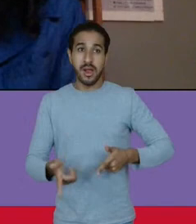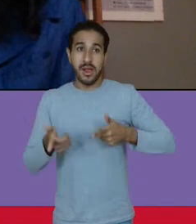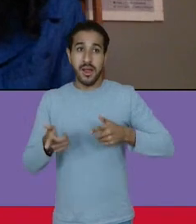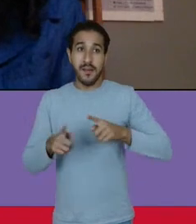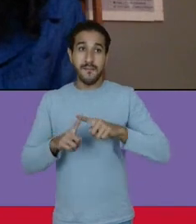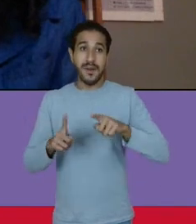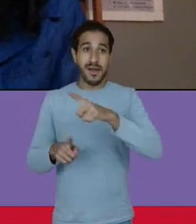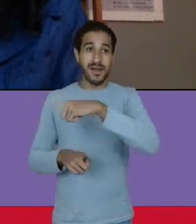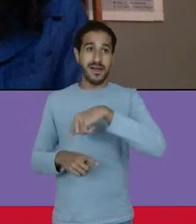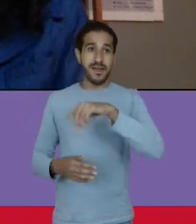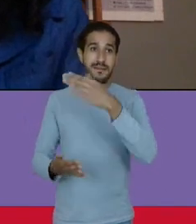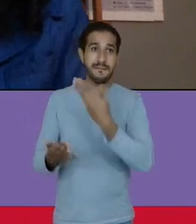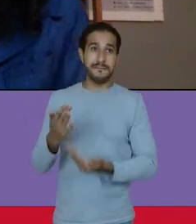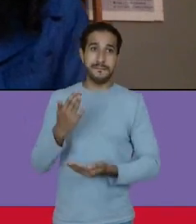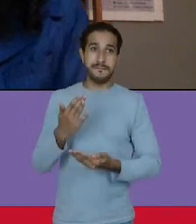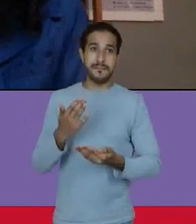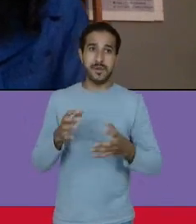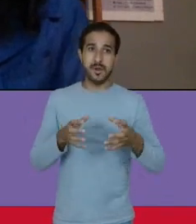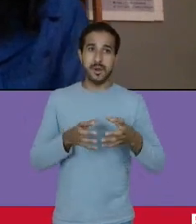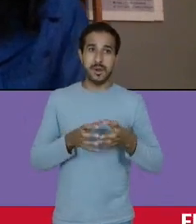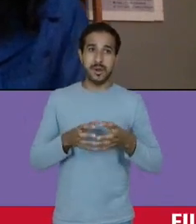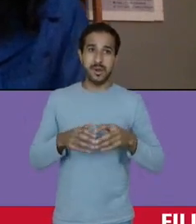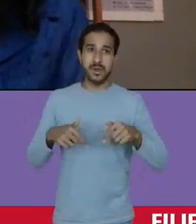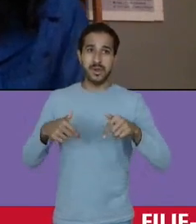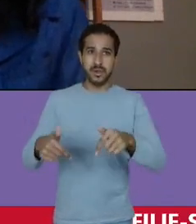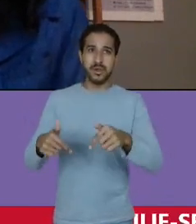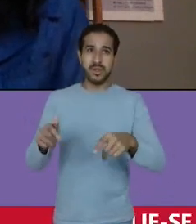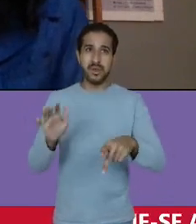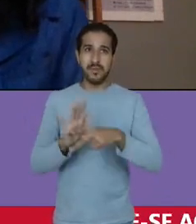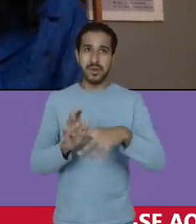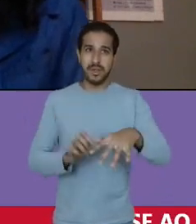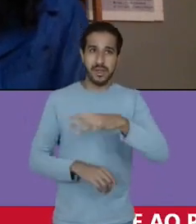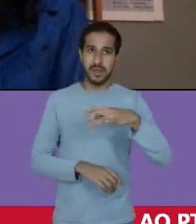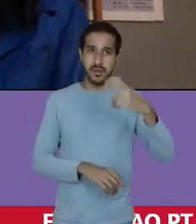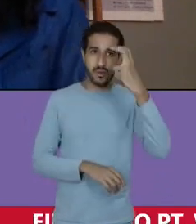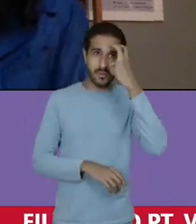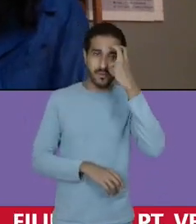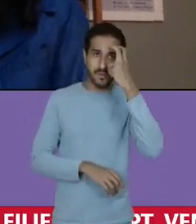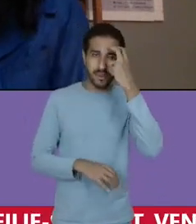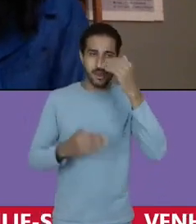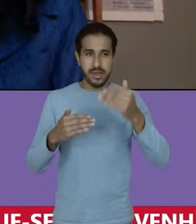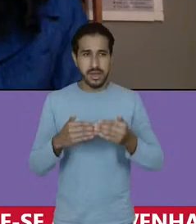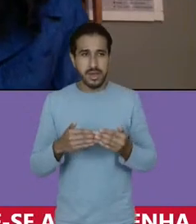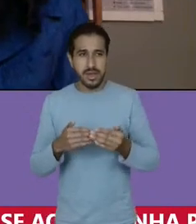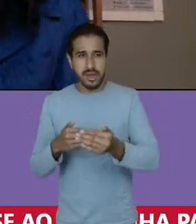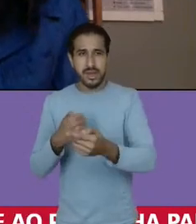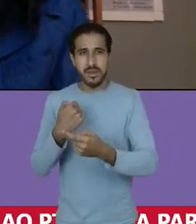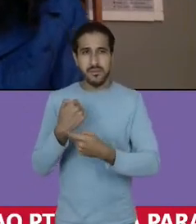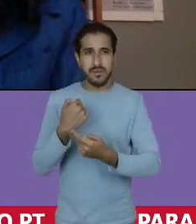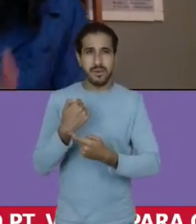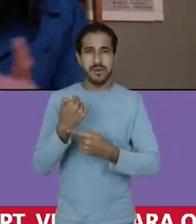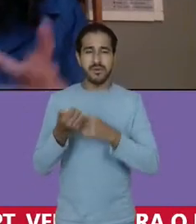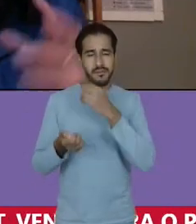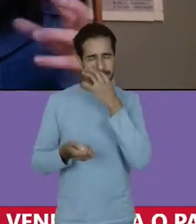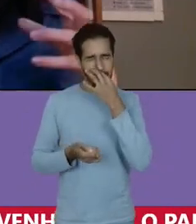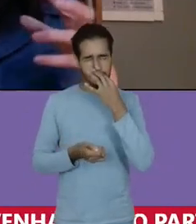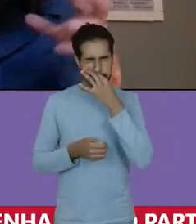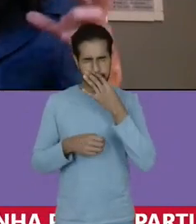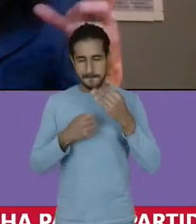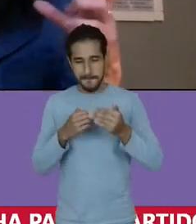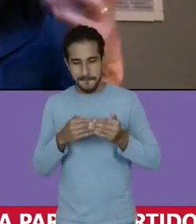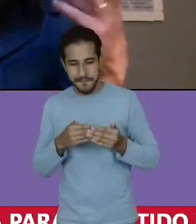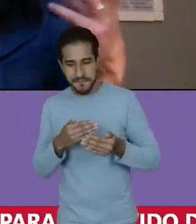tinham perdido de quem estava no fronte da cultura. A partir desse momento,